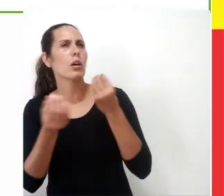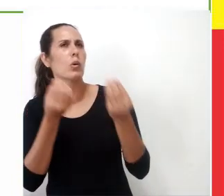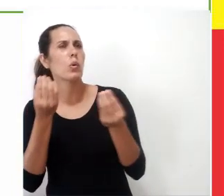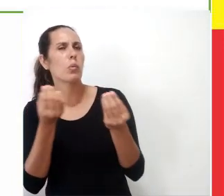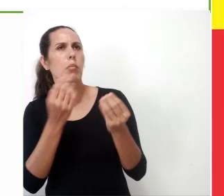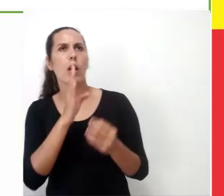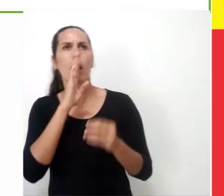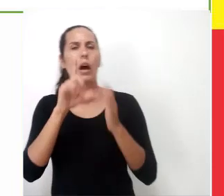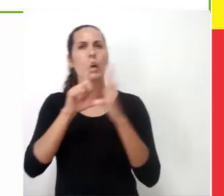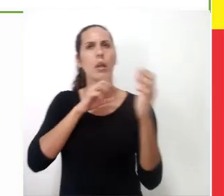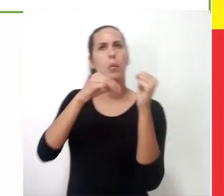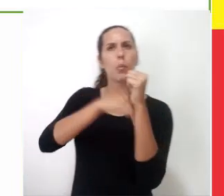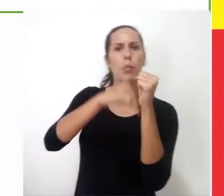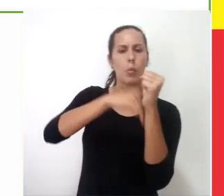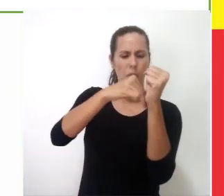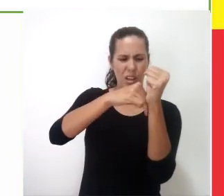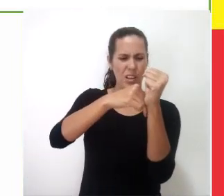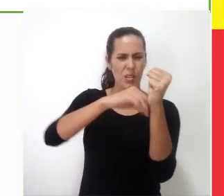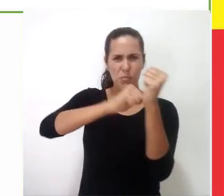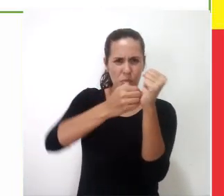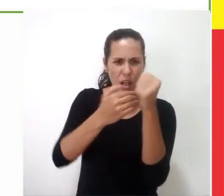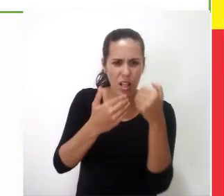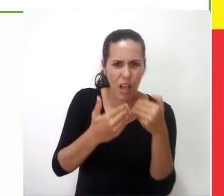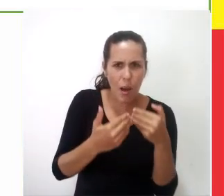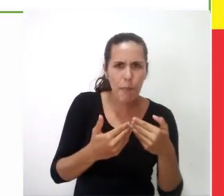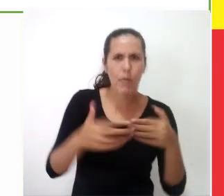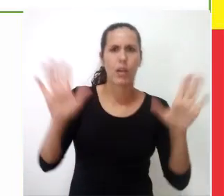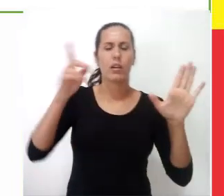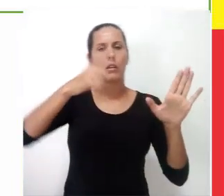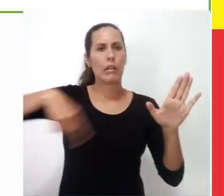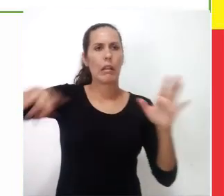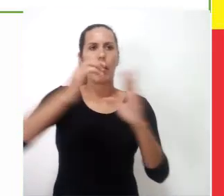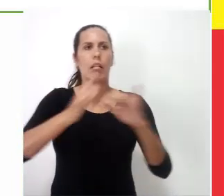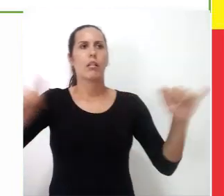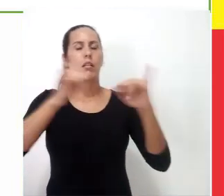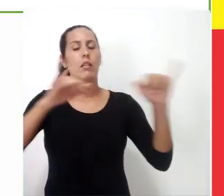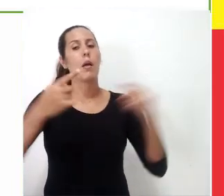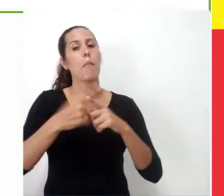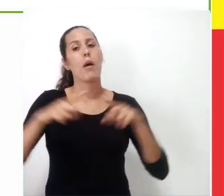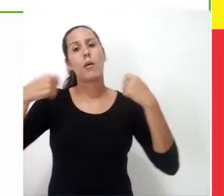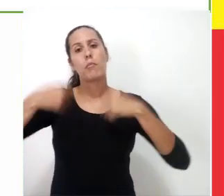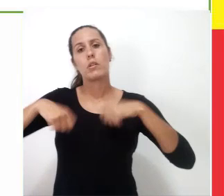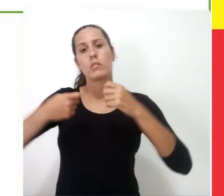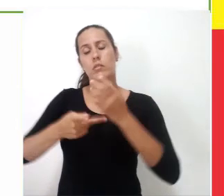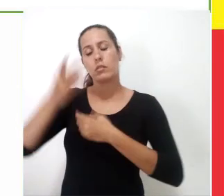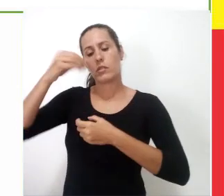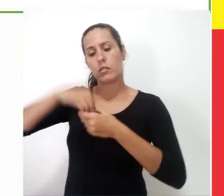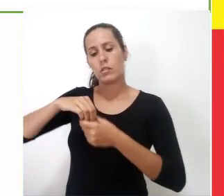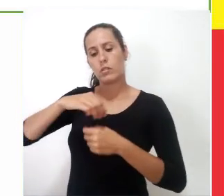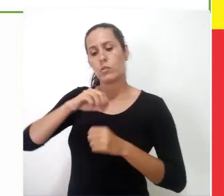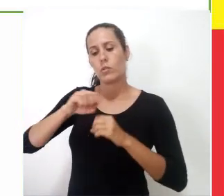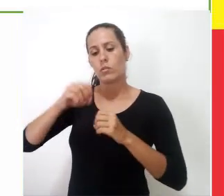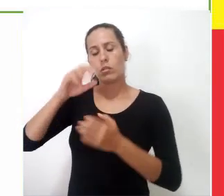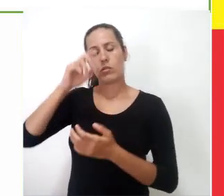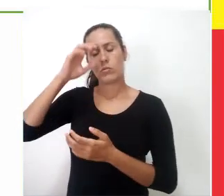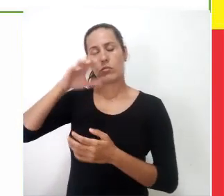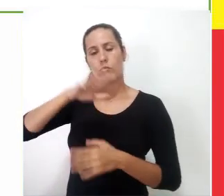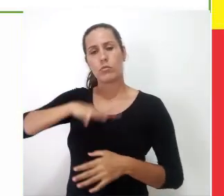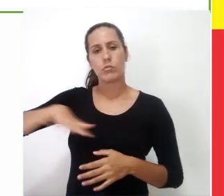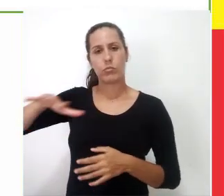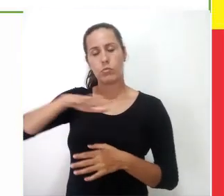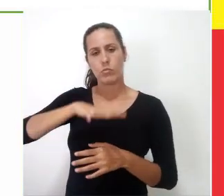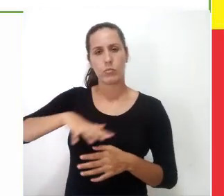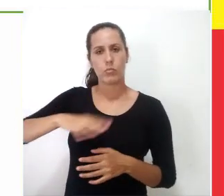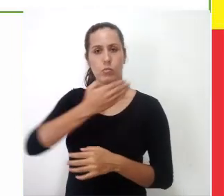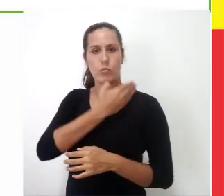responsáveis. O sigilo de uma prova do Enem deve pertencer ao âmbito das autoridades educacionais e não da imprensa.